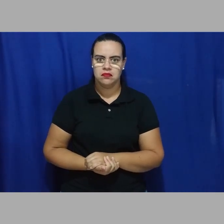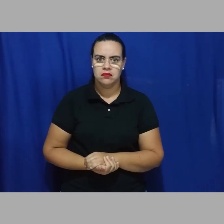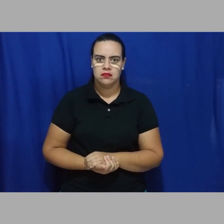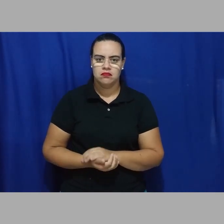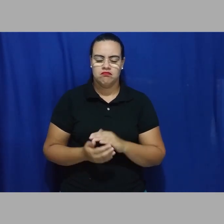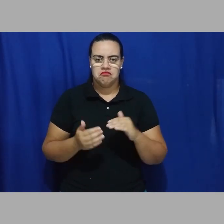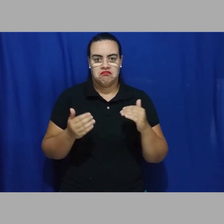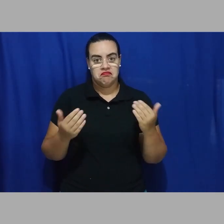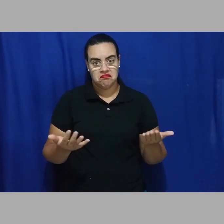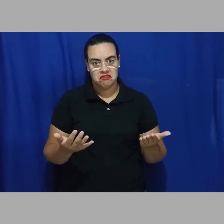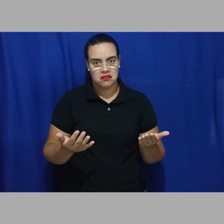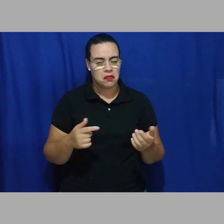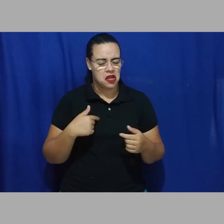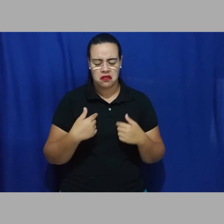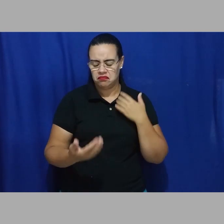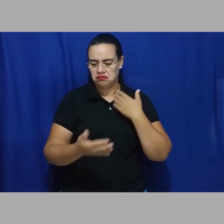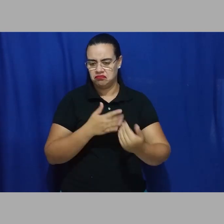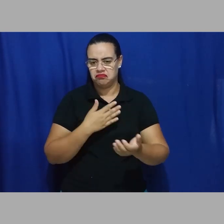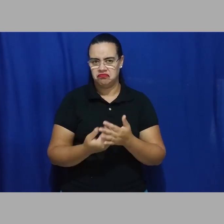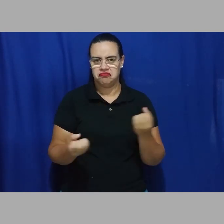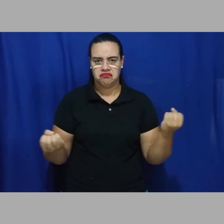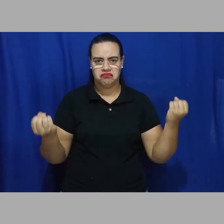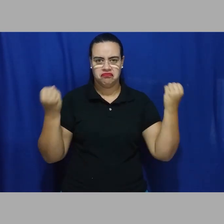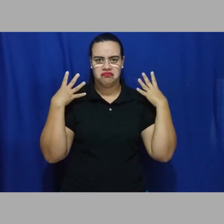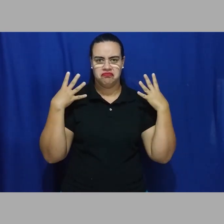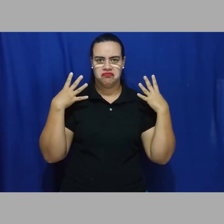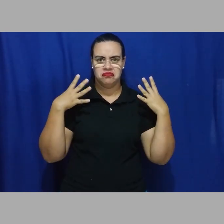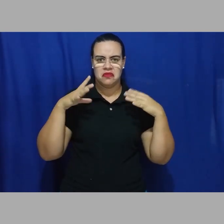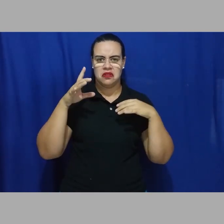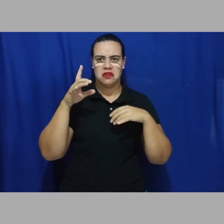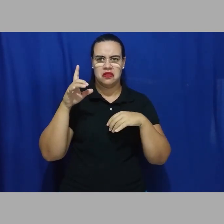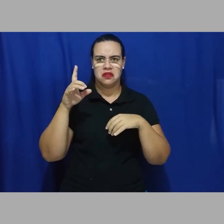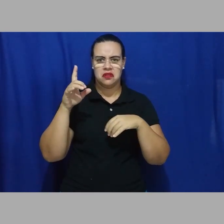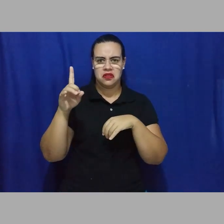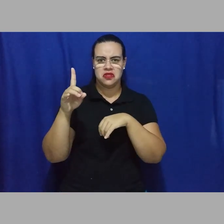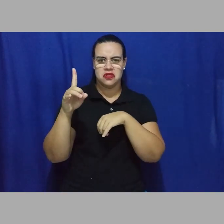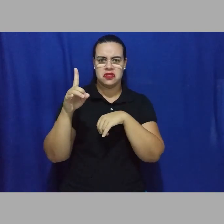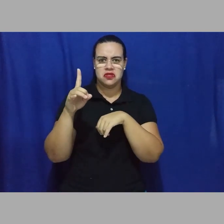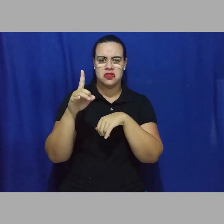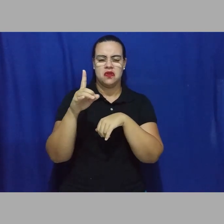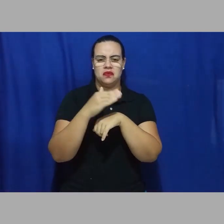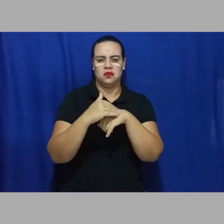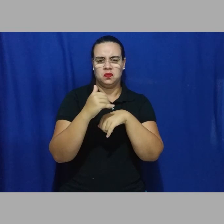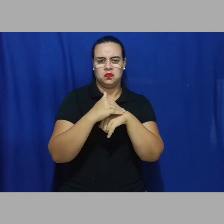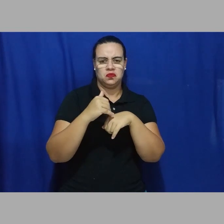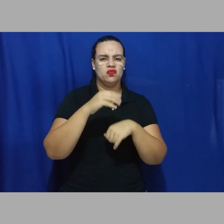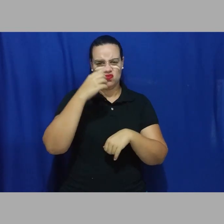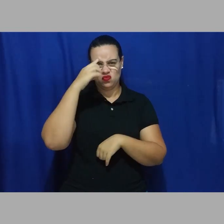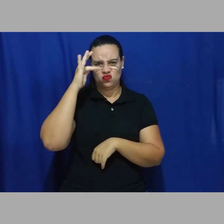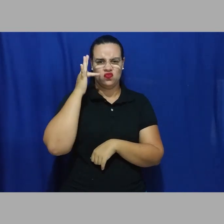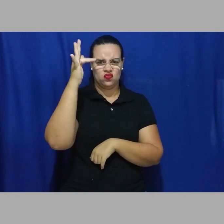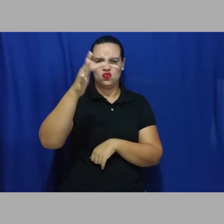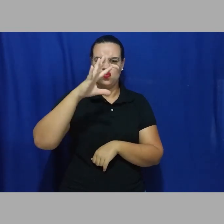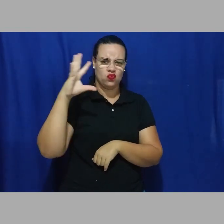Mas nem me importa mais, Deus te conforte, um dia todo mundo vai. Aprenda a lidar com a morte,